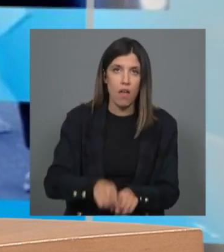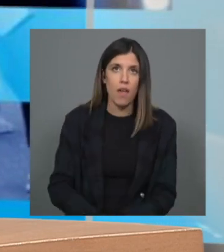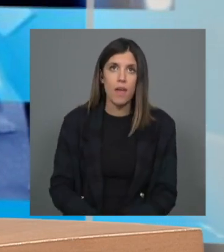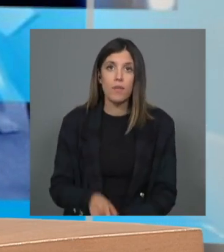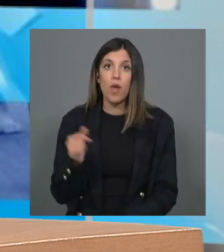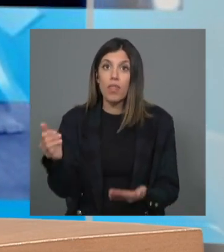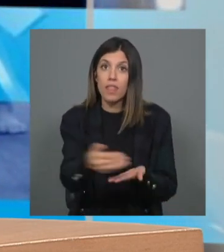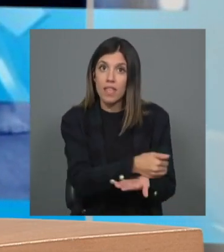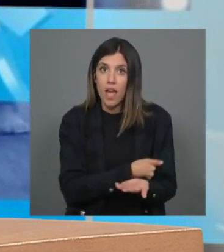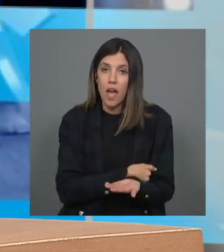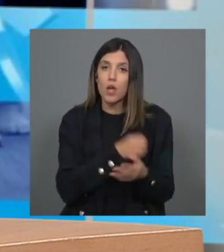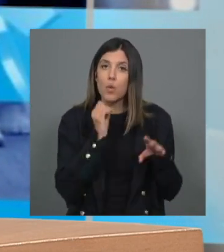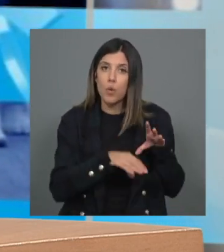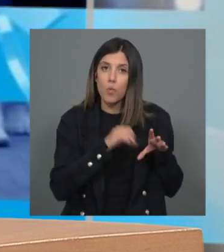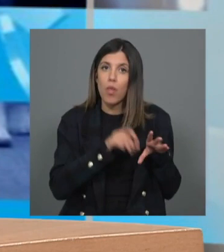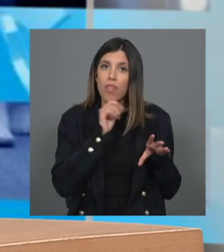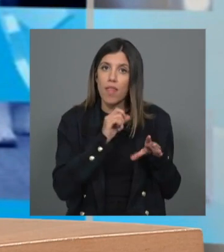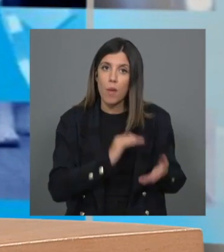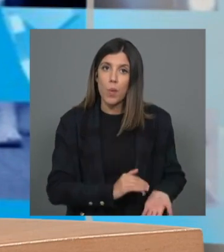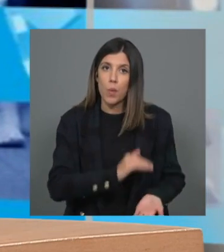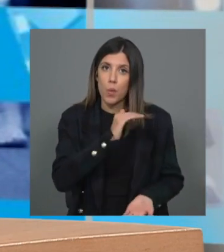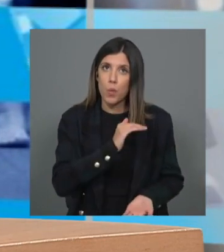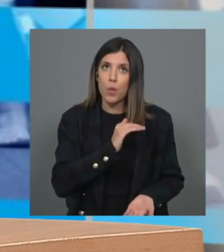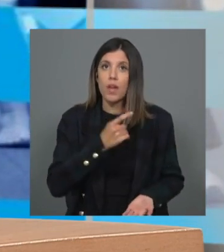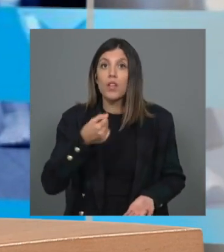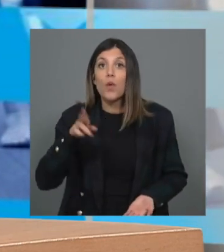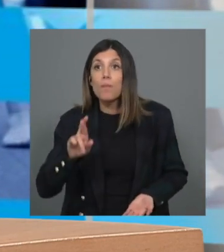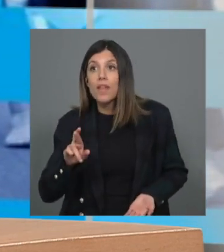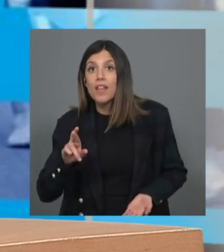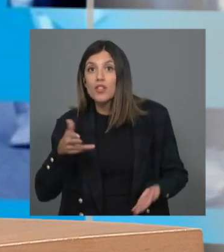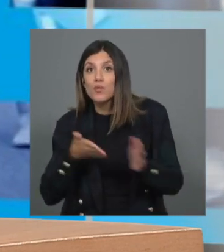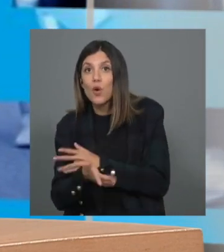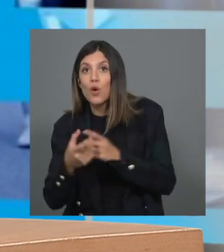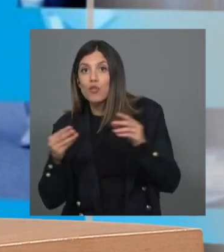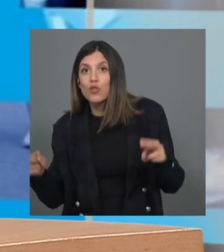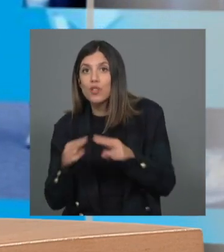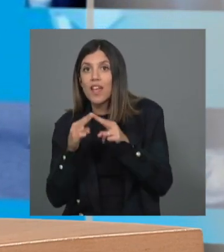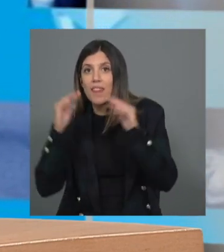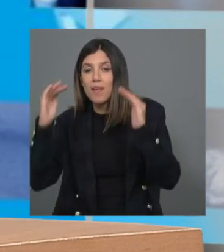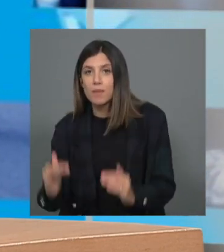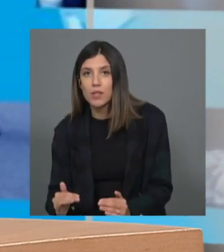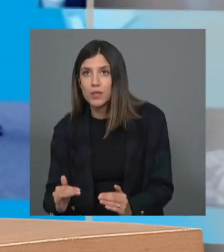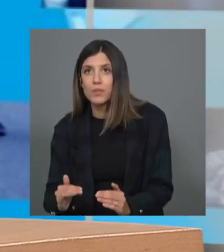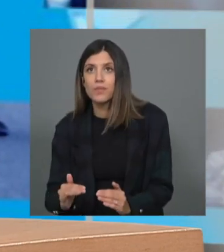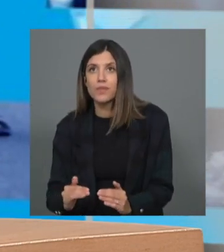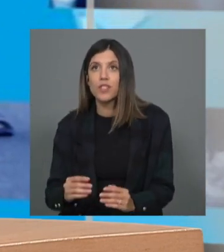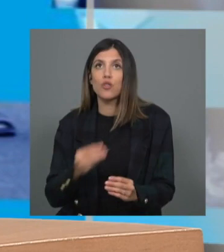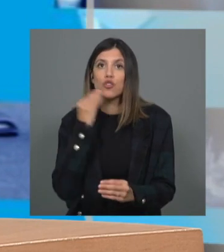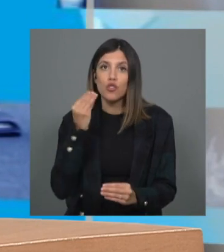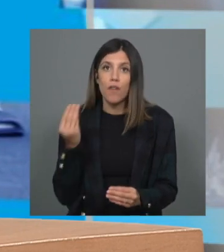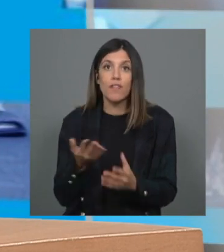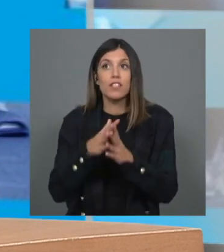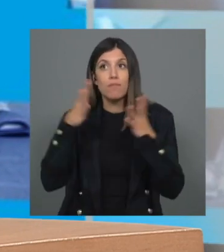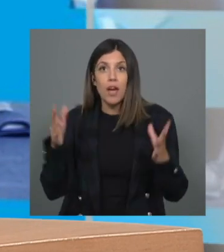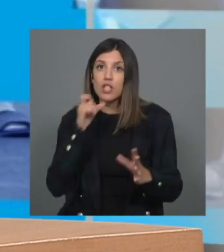fundos conseguimos angariar, mais baixo será o preço da jornada e, logicamente, e na sequência disso, mais jovens poderão vir. E, portanto,